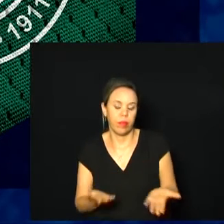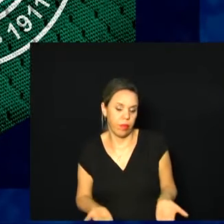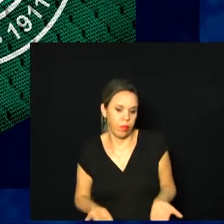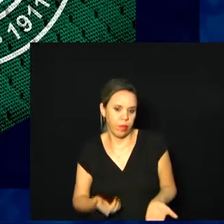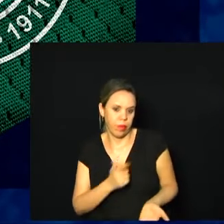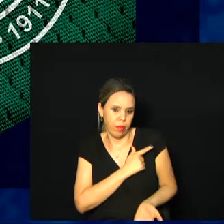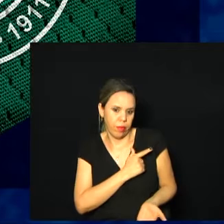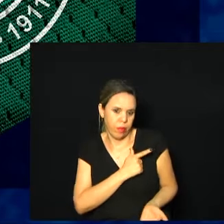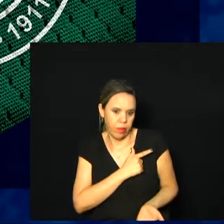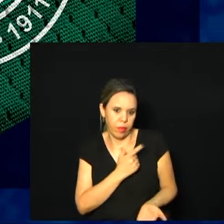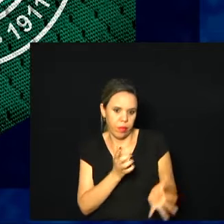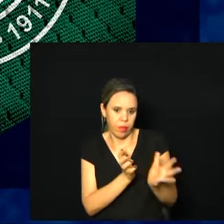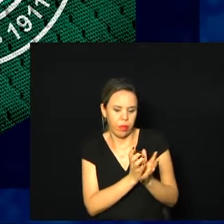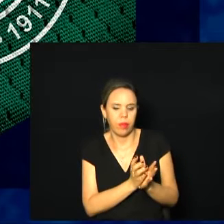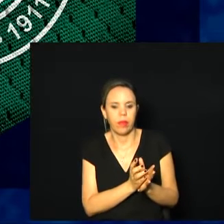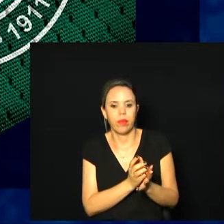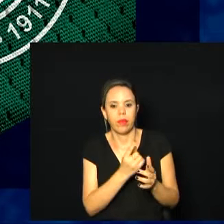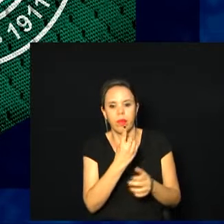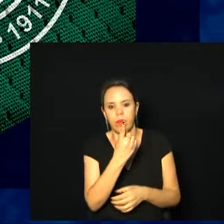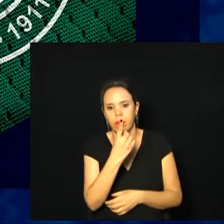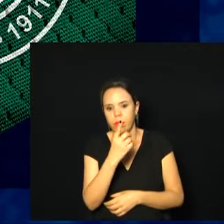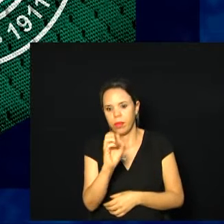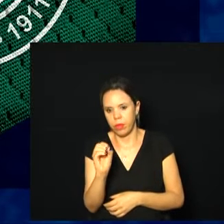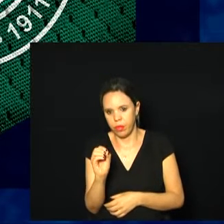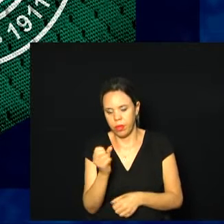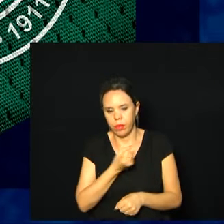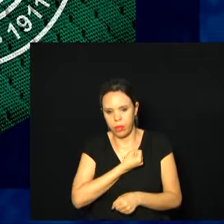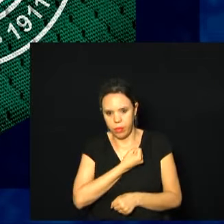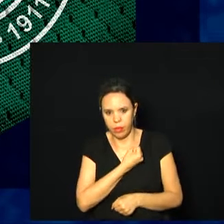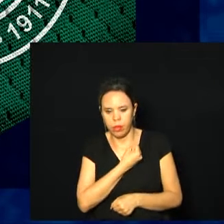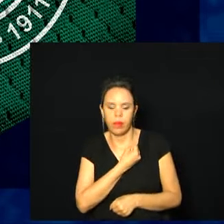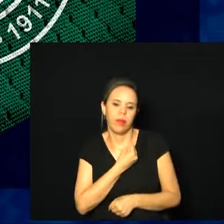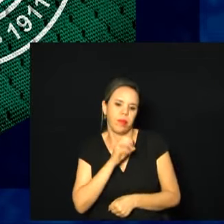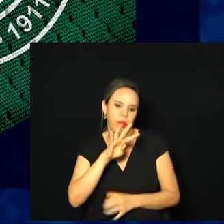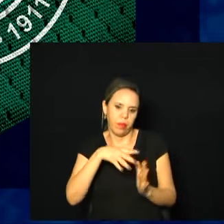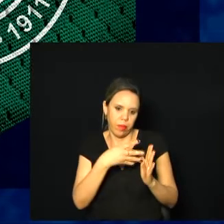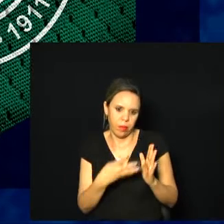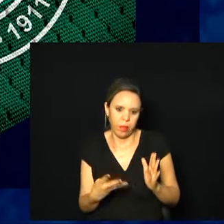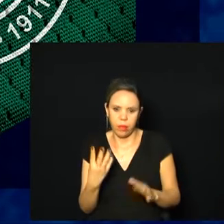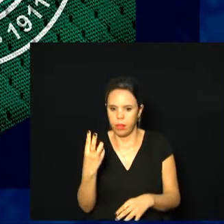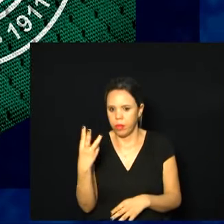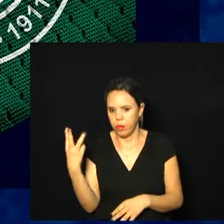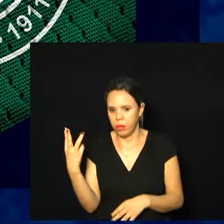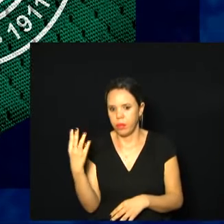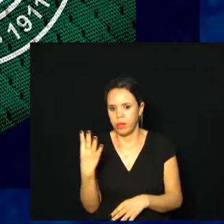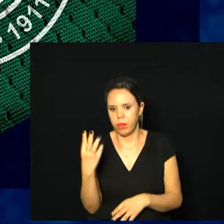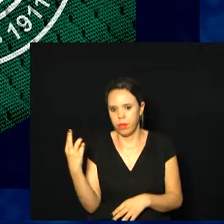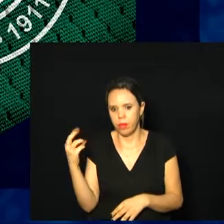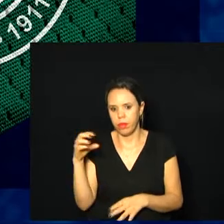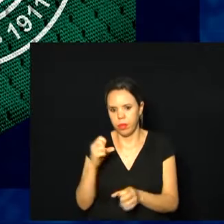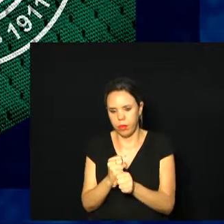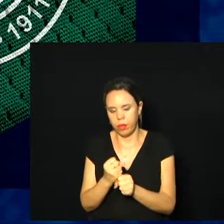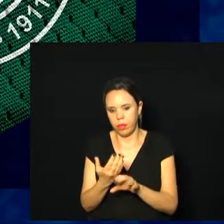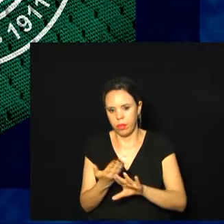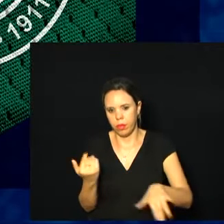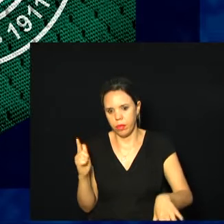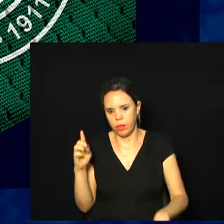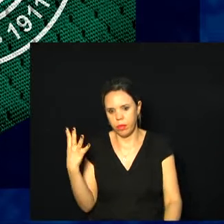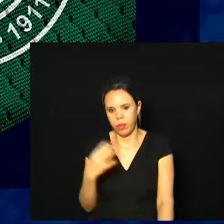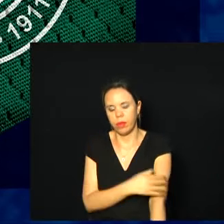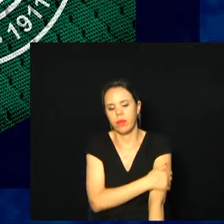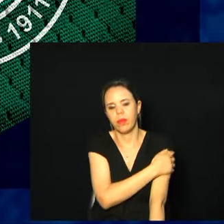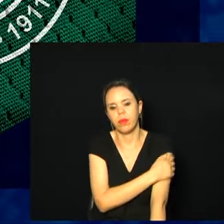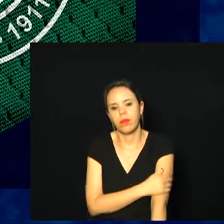o Bugre enfrentando uma equipe que está na 10ª colocação, está bem no meio da tabela, com 43 pontos, bem distante do G4